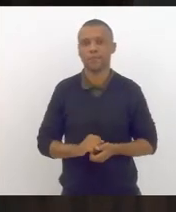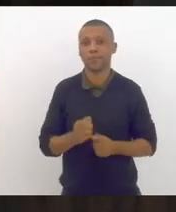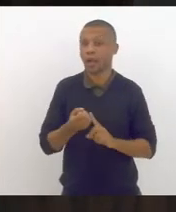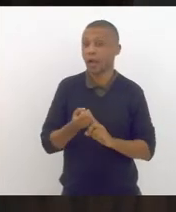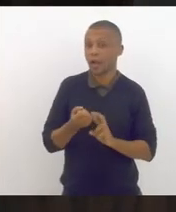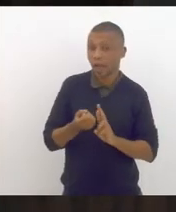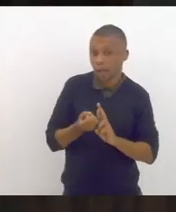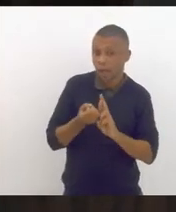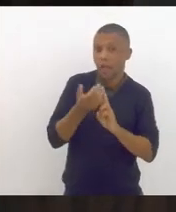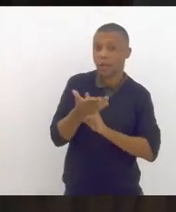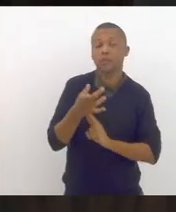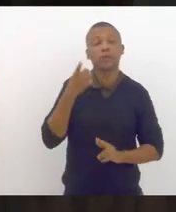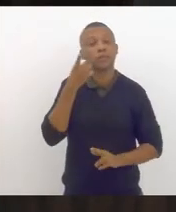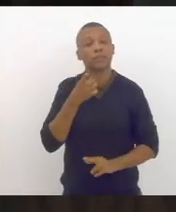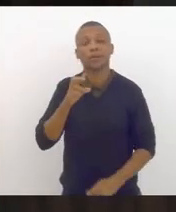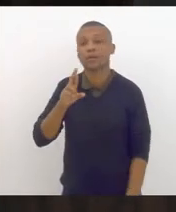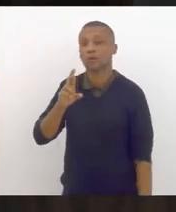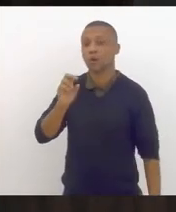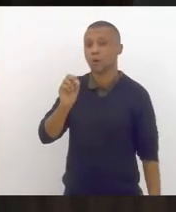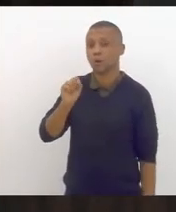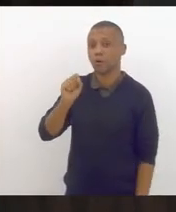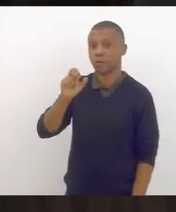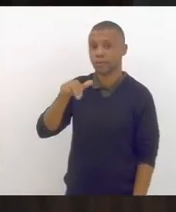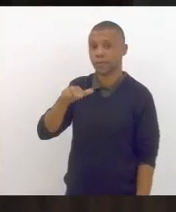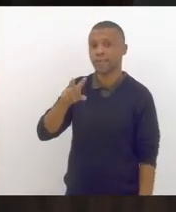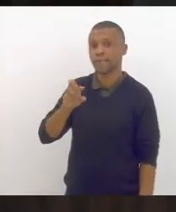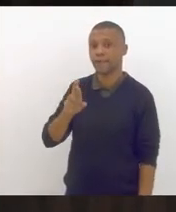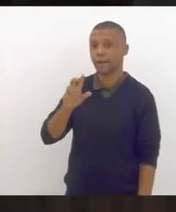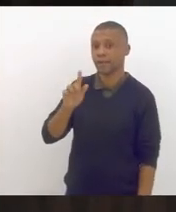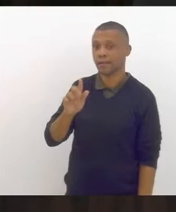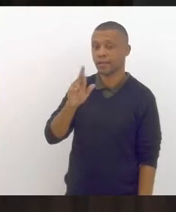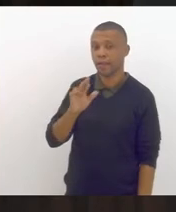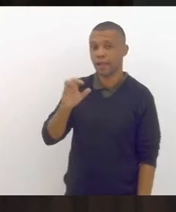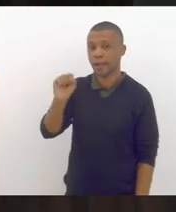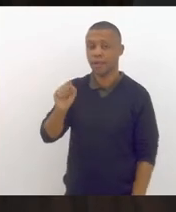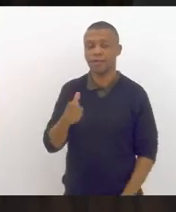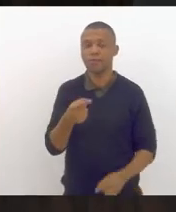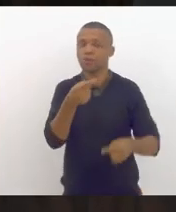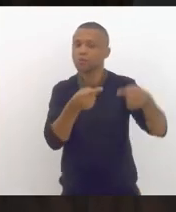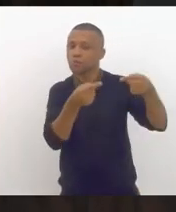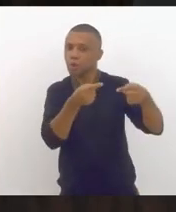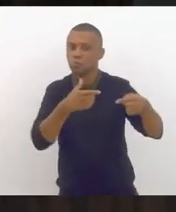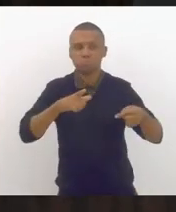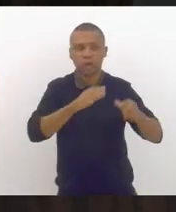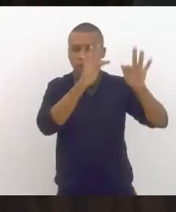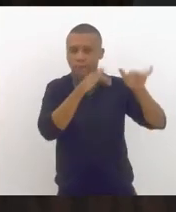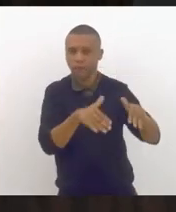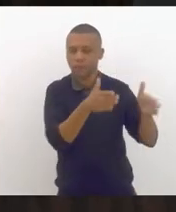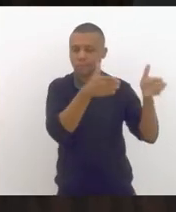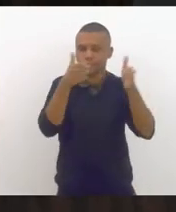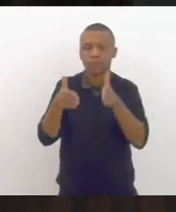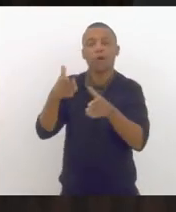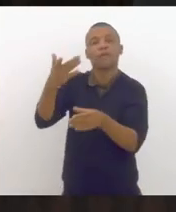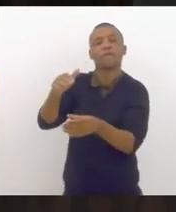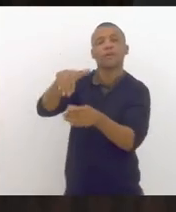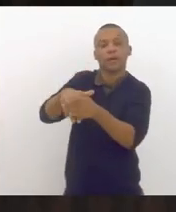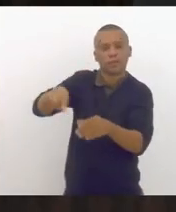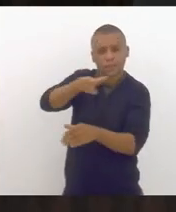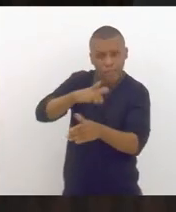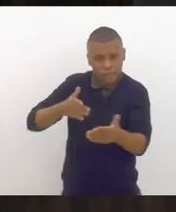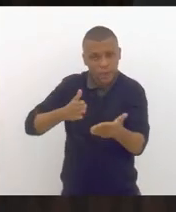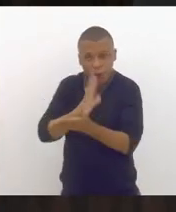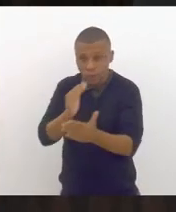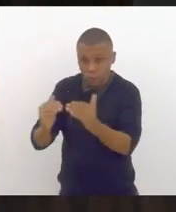Reis. Em discussão. Não havendo quem queira discutir, encerrada a discussão, é em votação. Os senhores que aprovam, permaneçam como